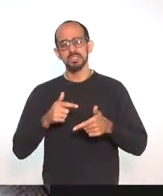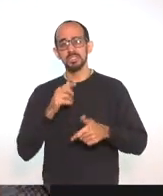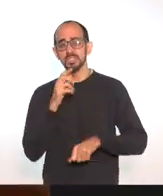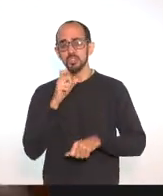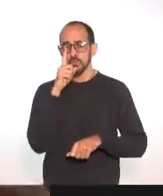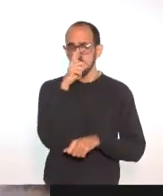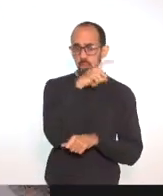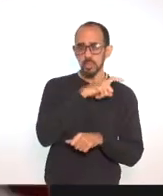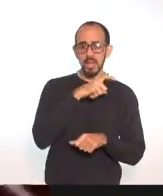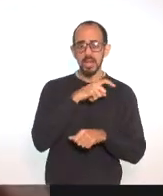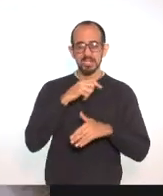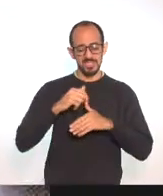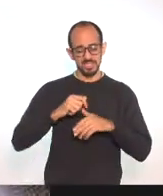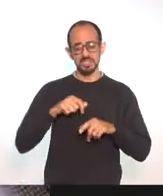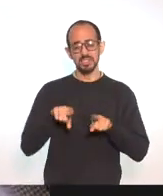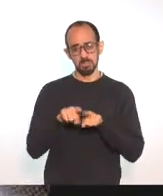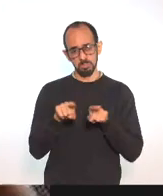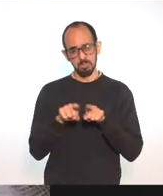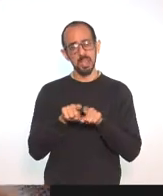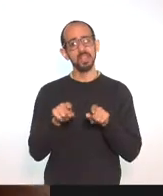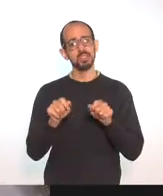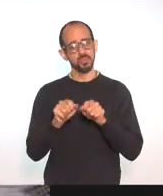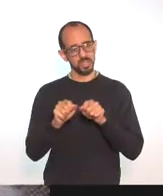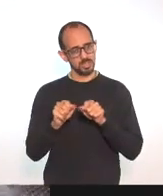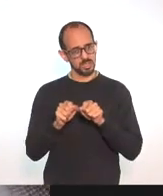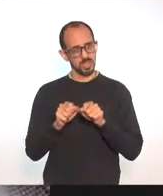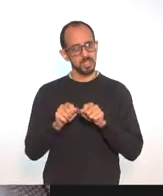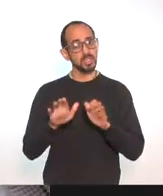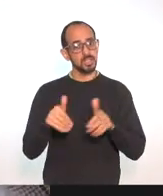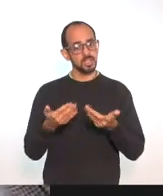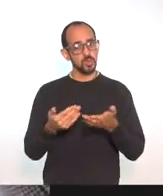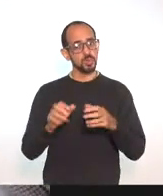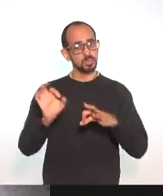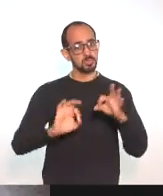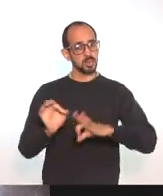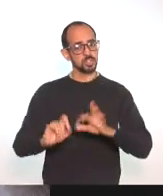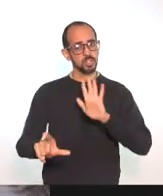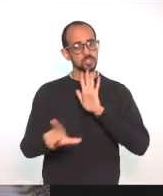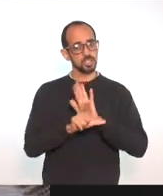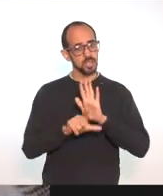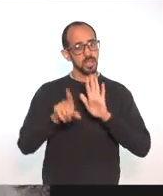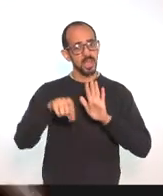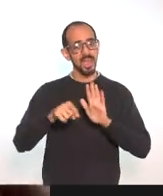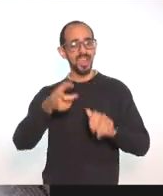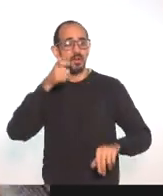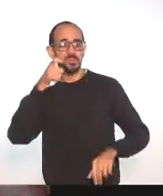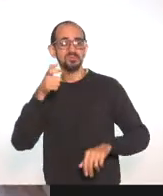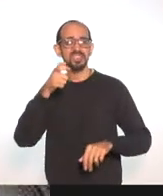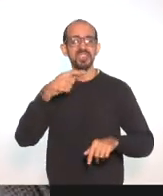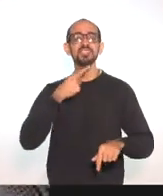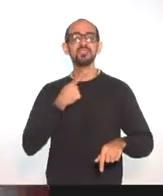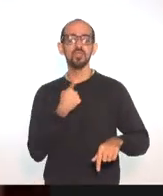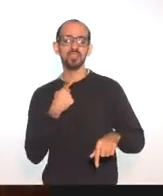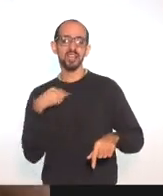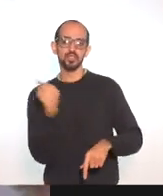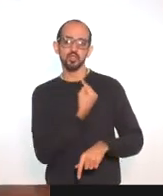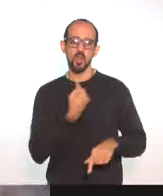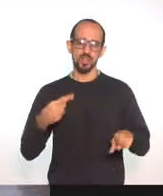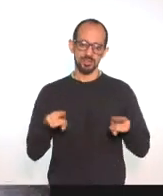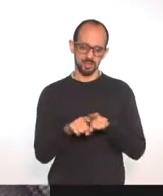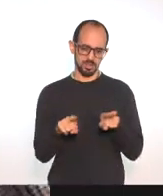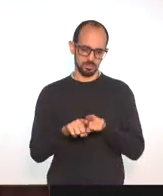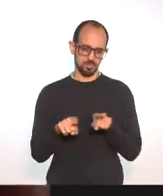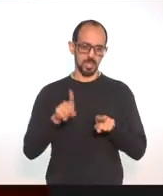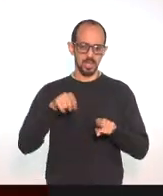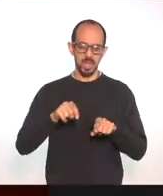processo né E essa lei esse projeto de lei vem ao encontro dessa ser é coordenar ações o coordenará ações de